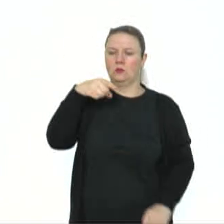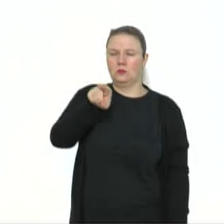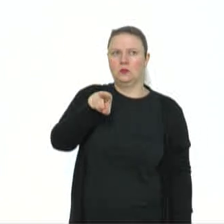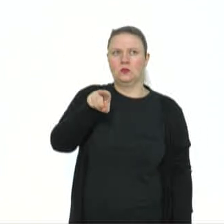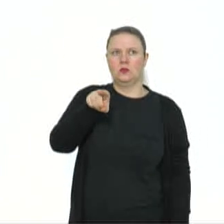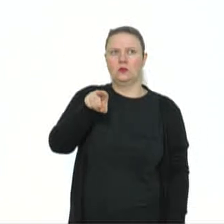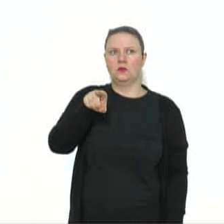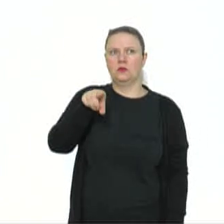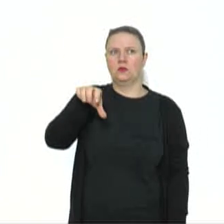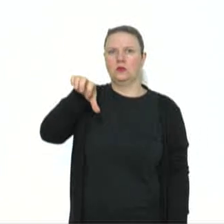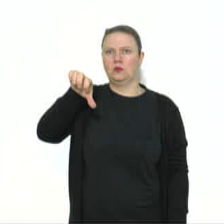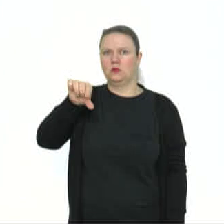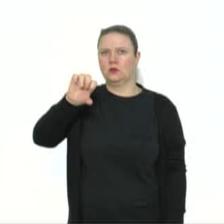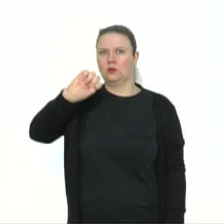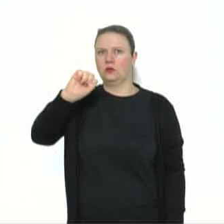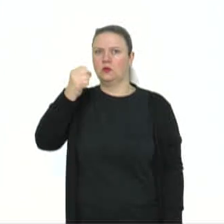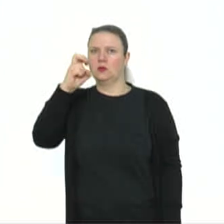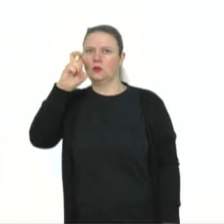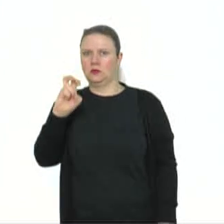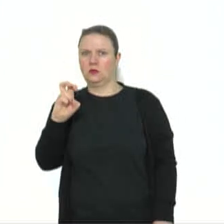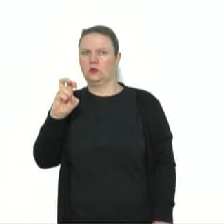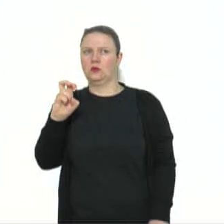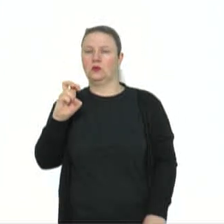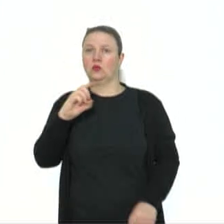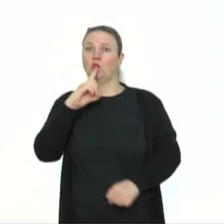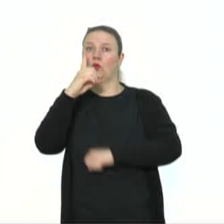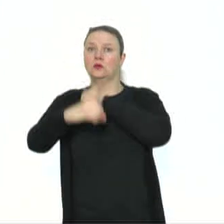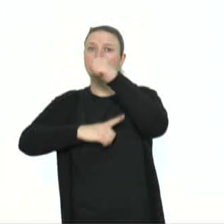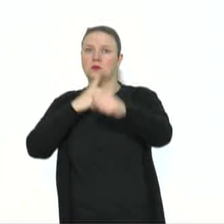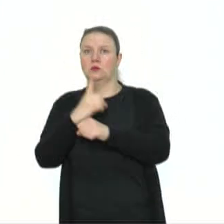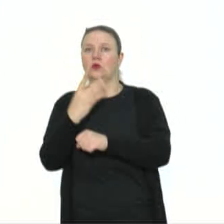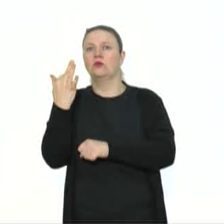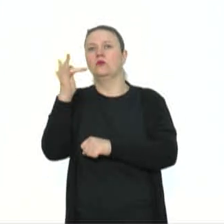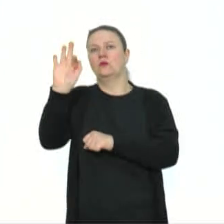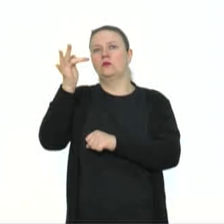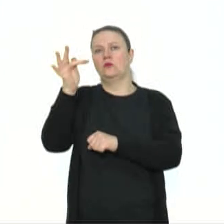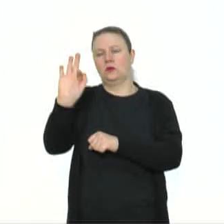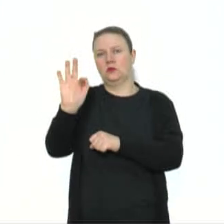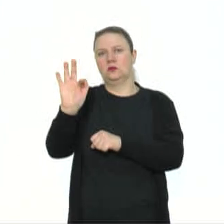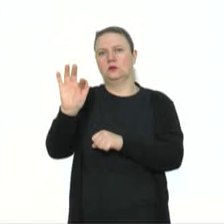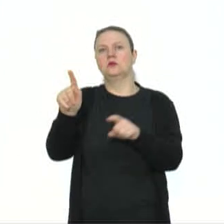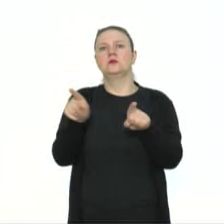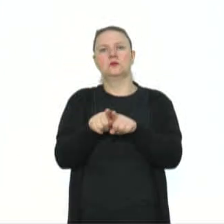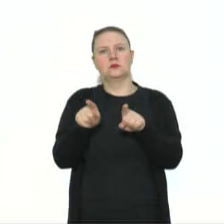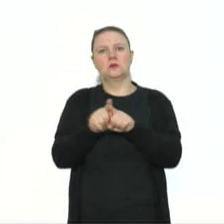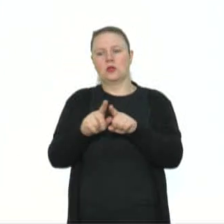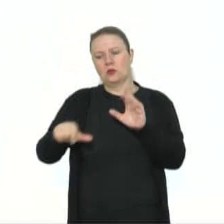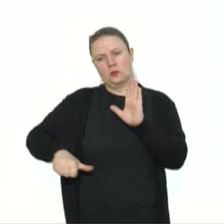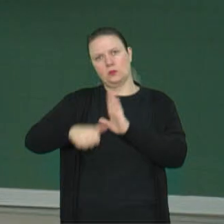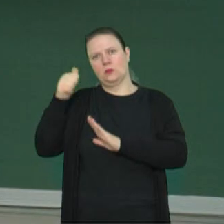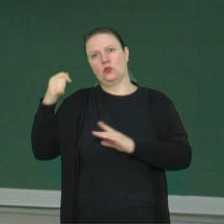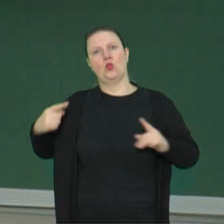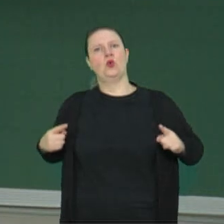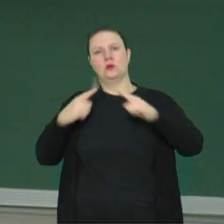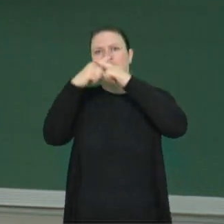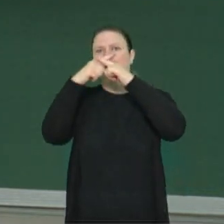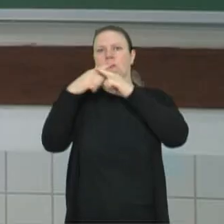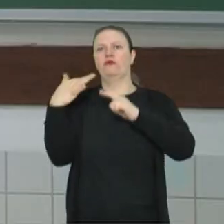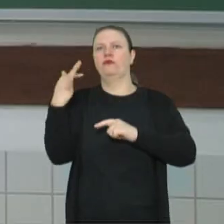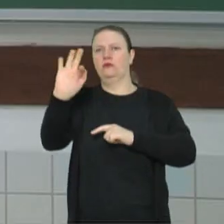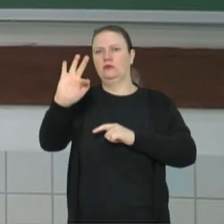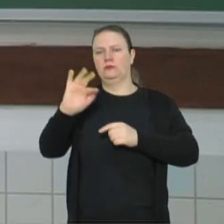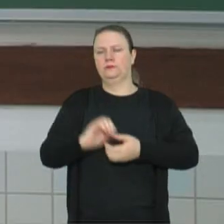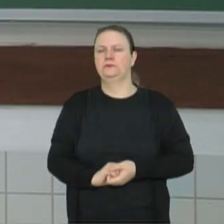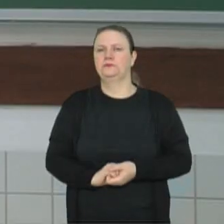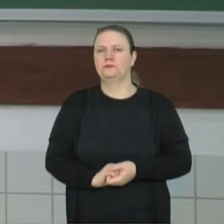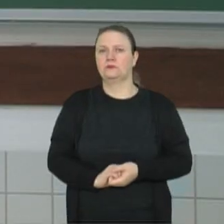1985. E um ano depois, na França, né, em Lyon, foi disputada a primeira competição indoor. Então, tivemos as duas situações, né? Então, temos a primeira